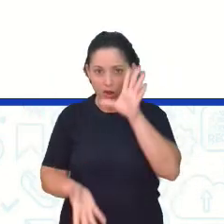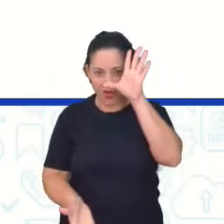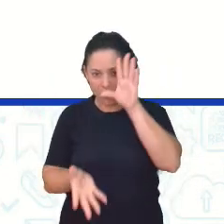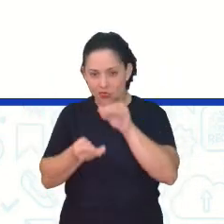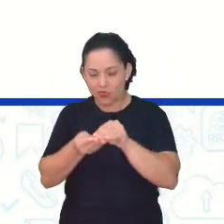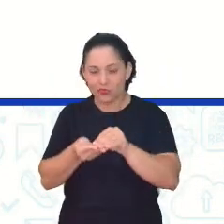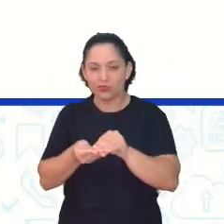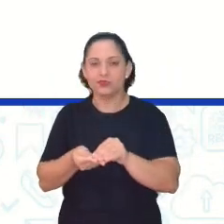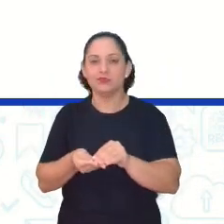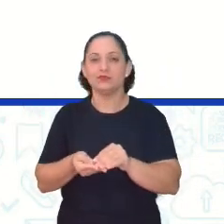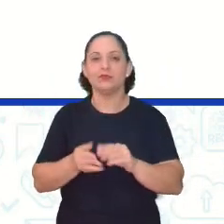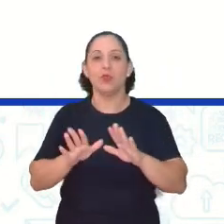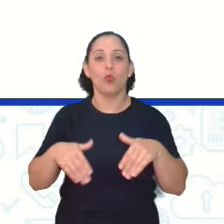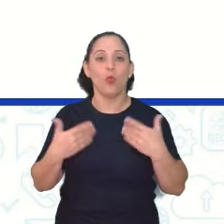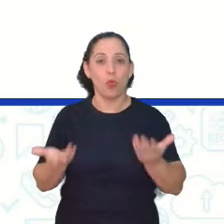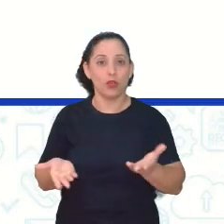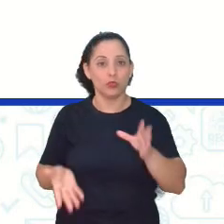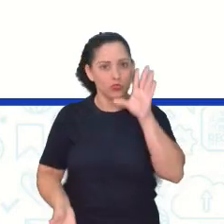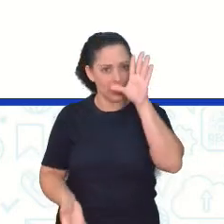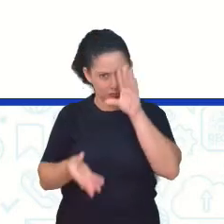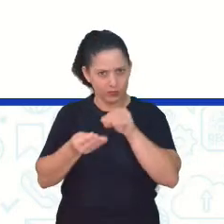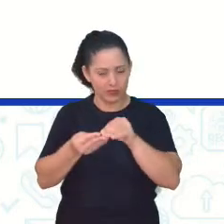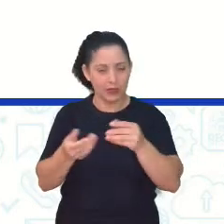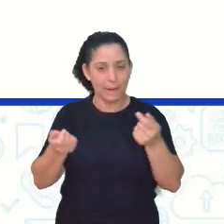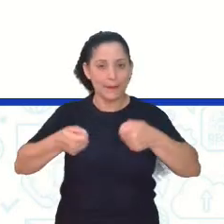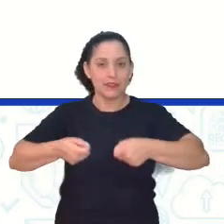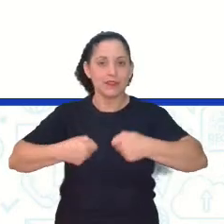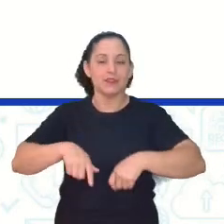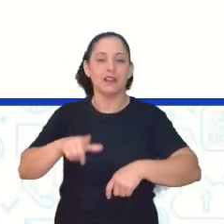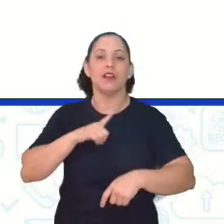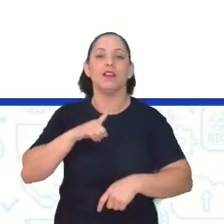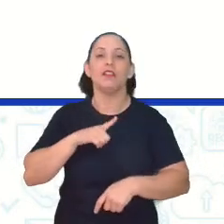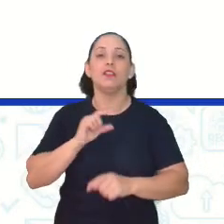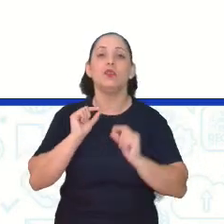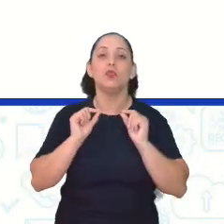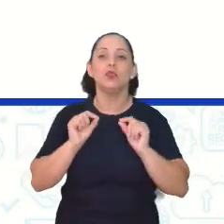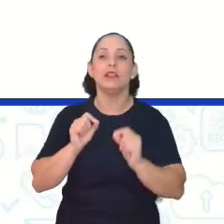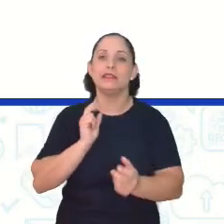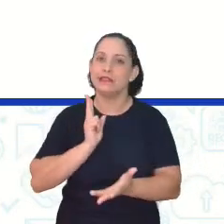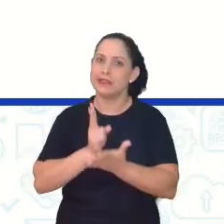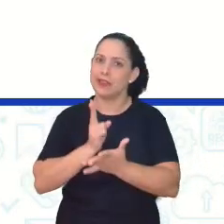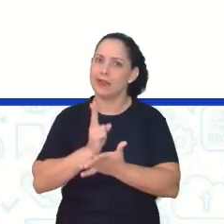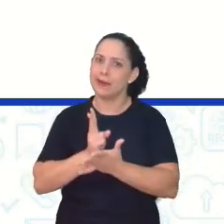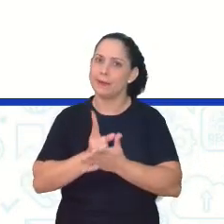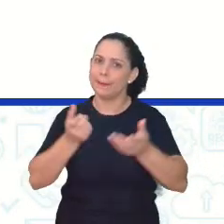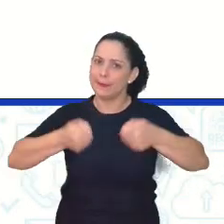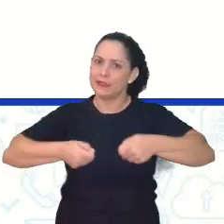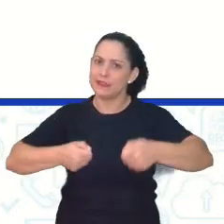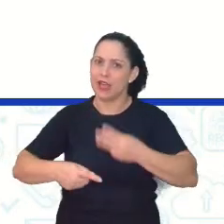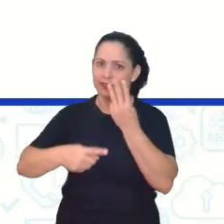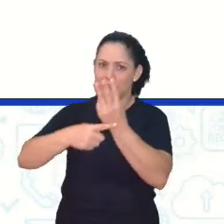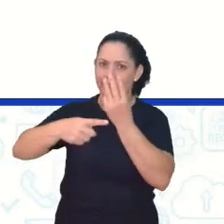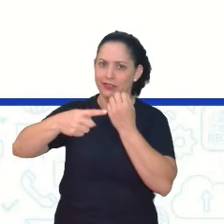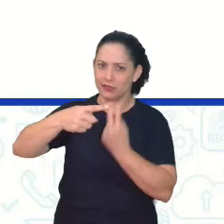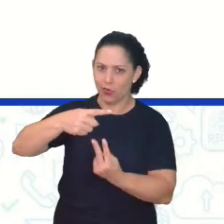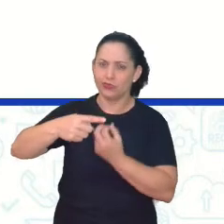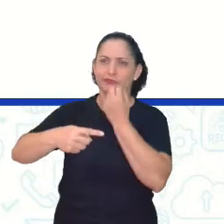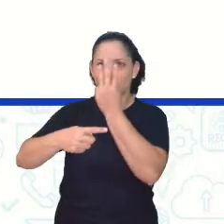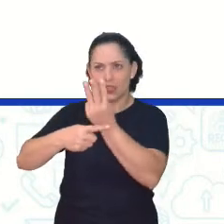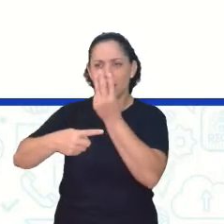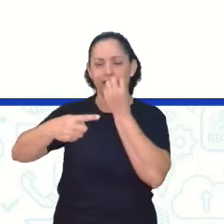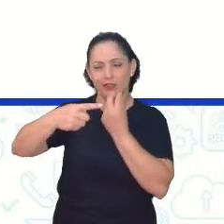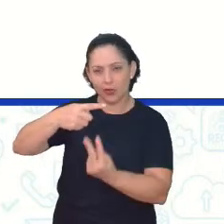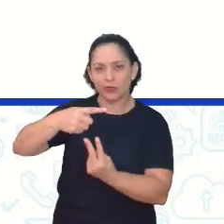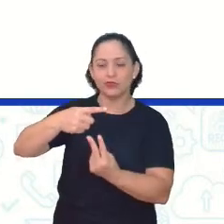elas, quando eu fizer a razão irredutível, tem que dar aí 3 está para 2. Certo? Então pode notar aqui,